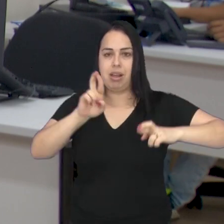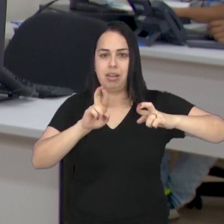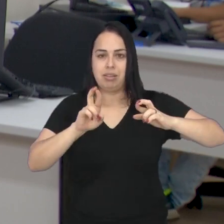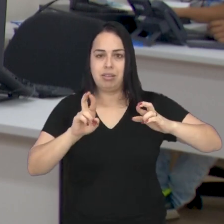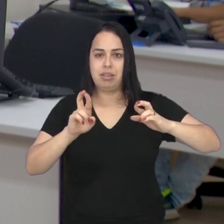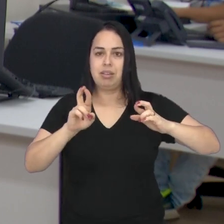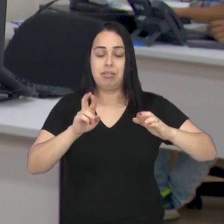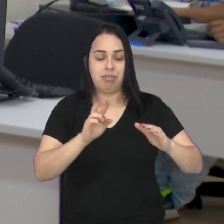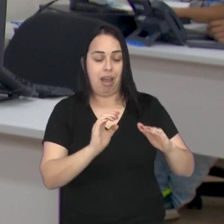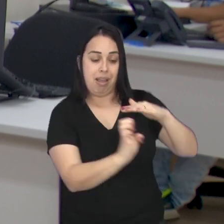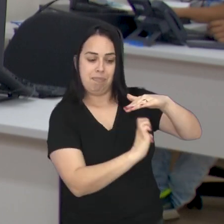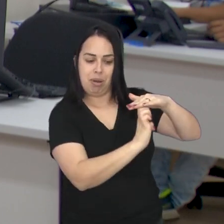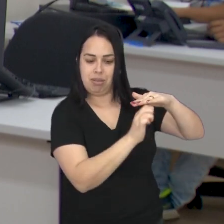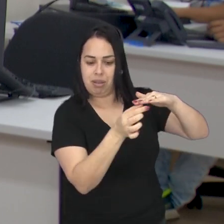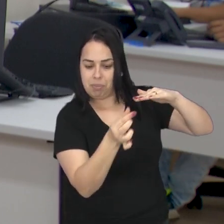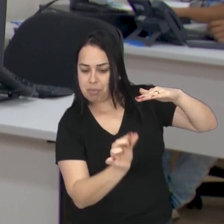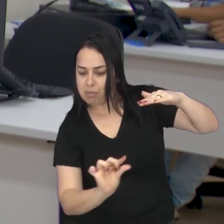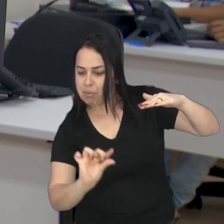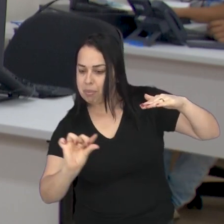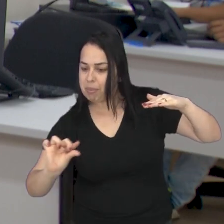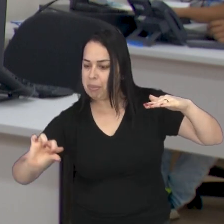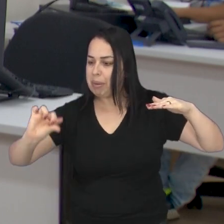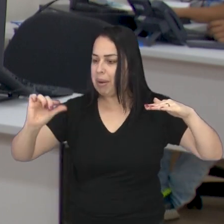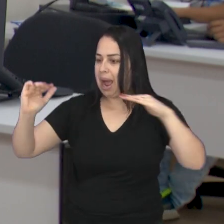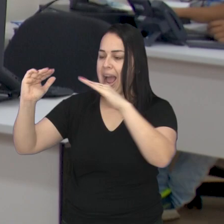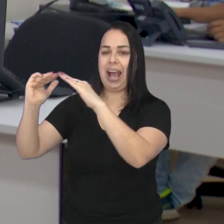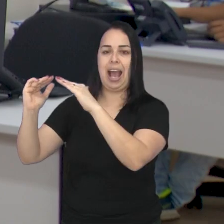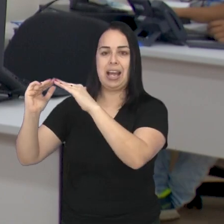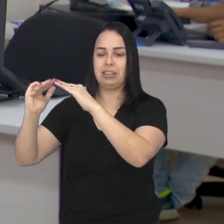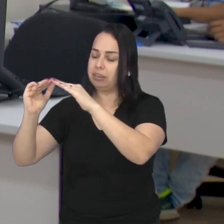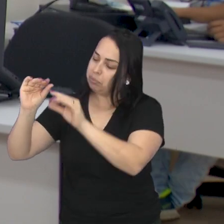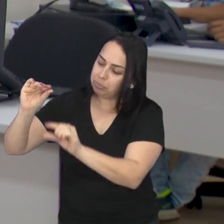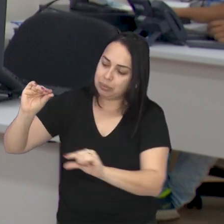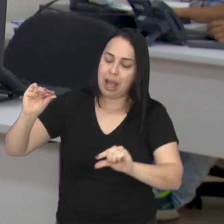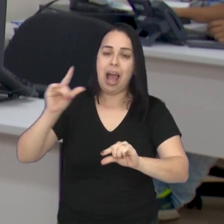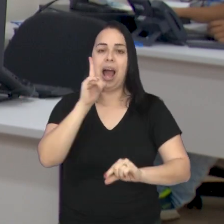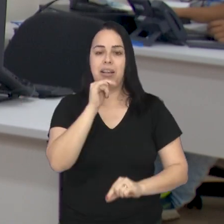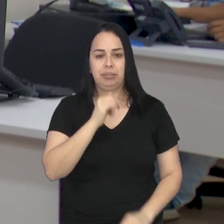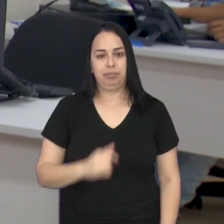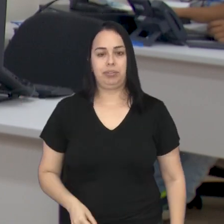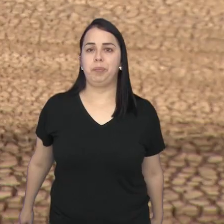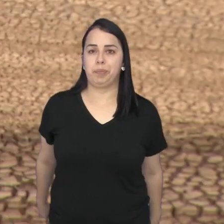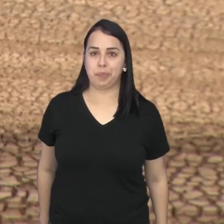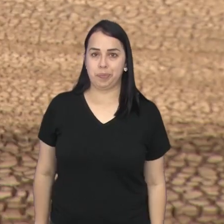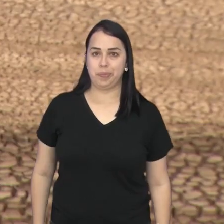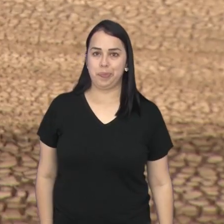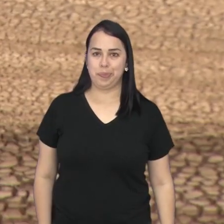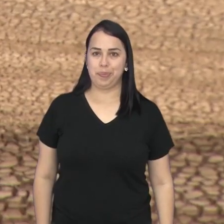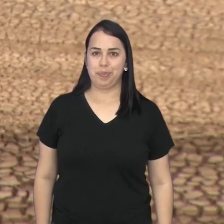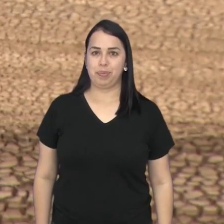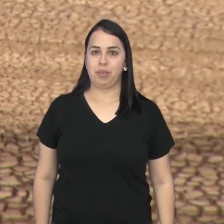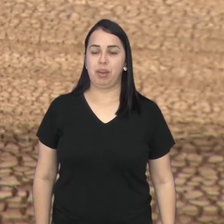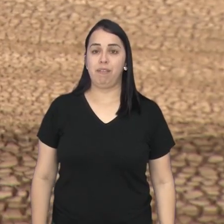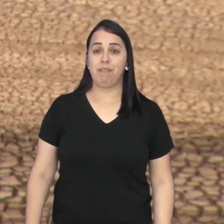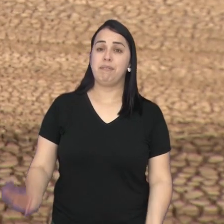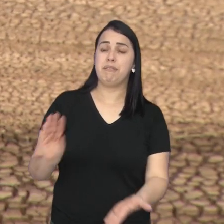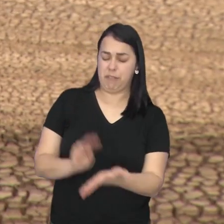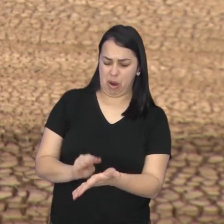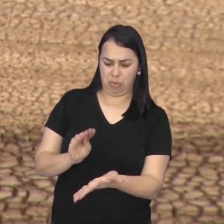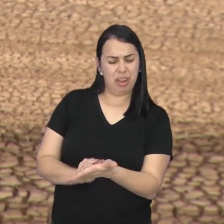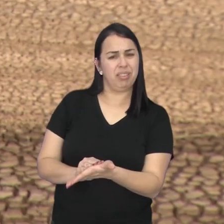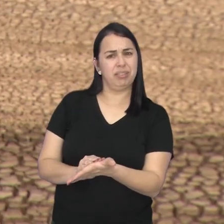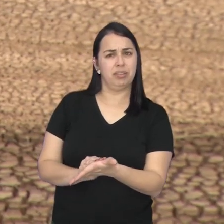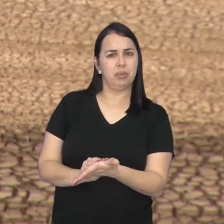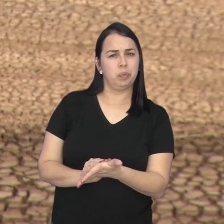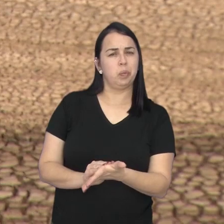o sistema de abastecimento de água para corrigir esse problema. Legal, né? É o que a gente confere agora. Escassez. Falta